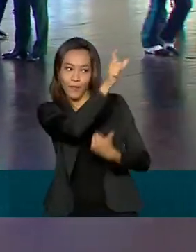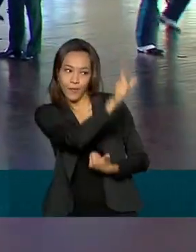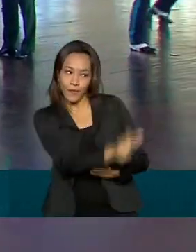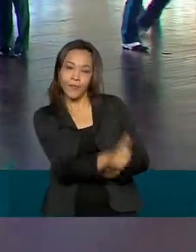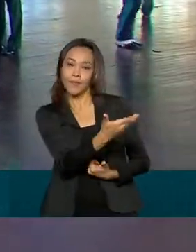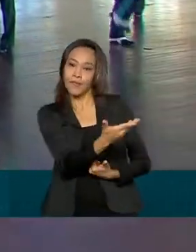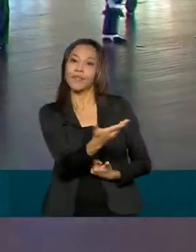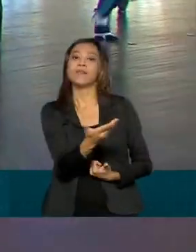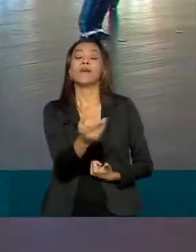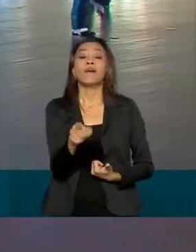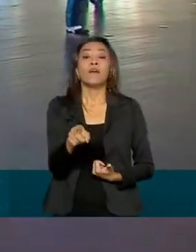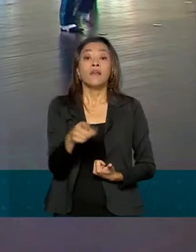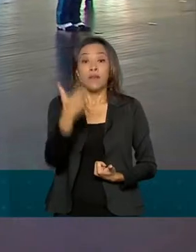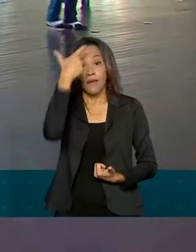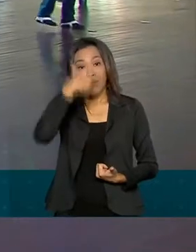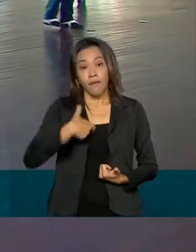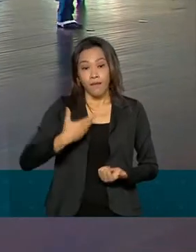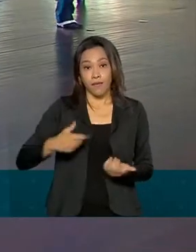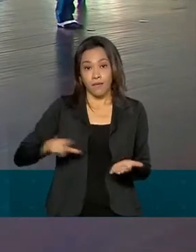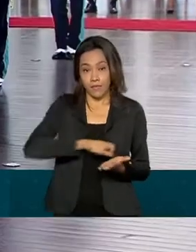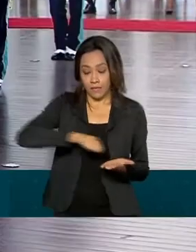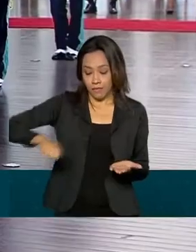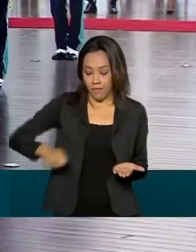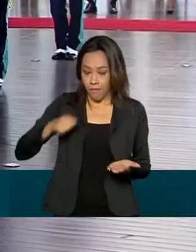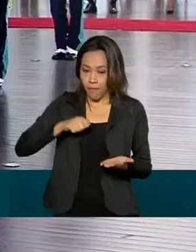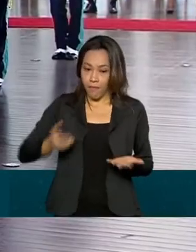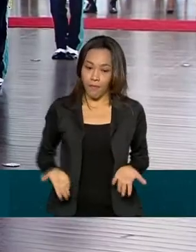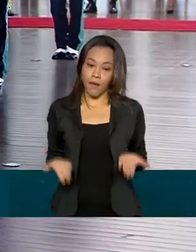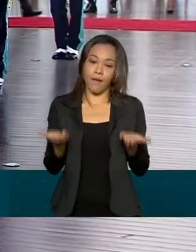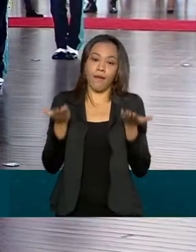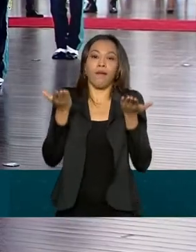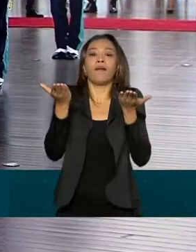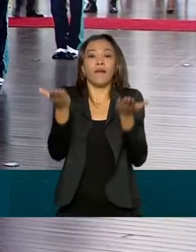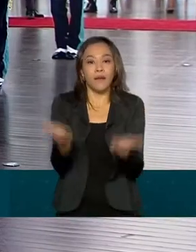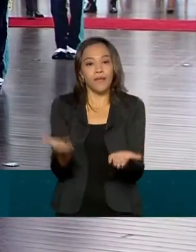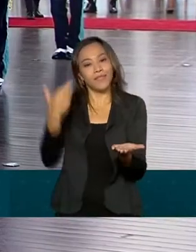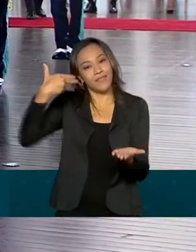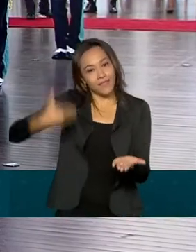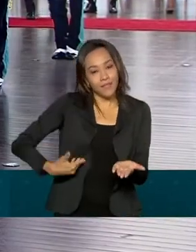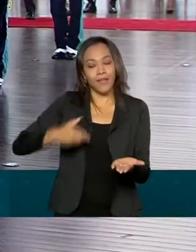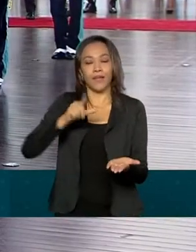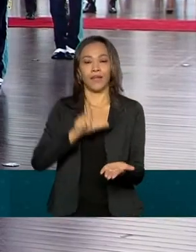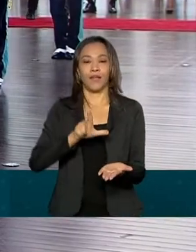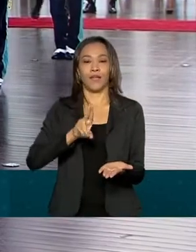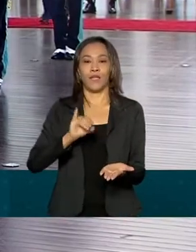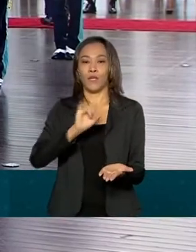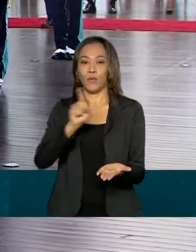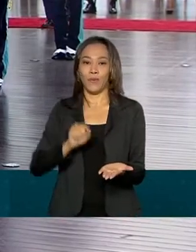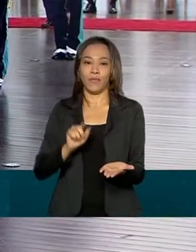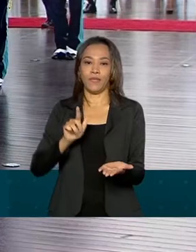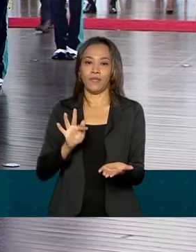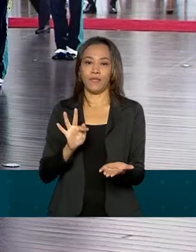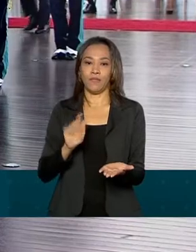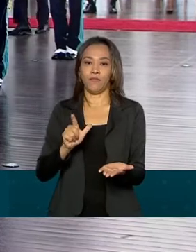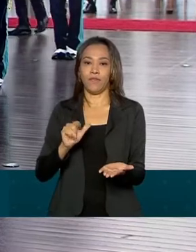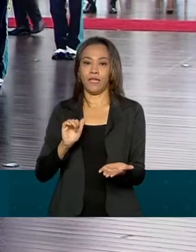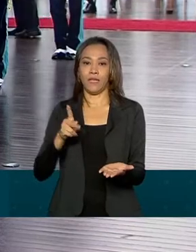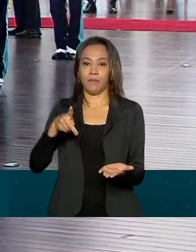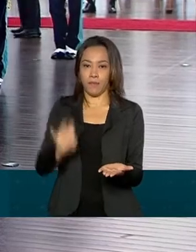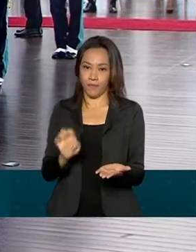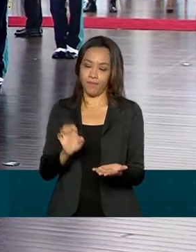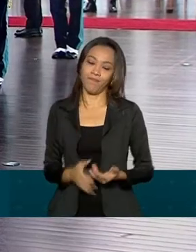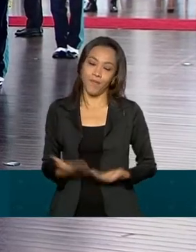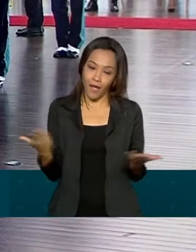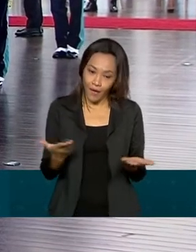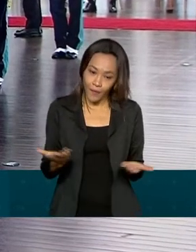Roosevelt o portador da espada eu Kadett de material bélico Luiz Felipe Basso bonazza convidamos os